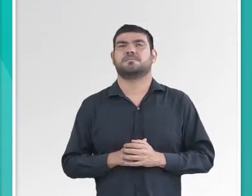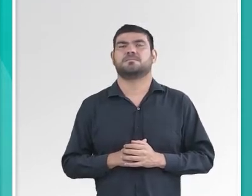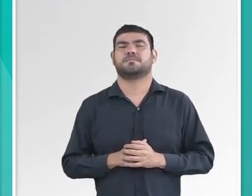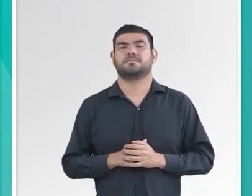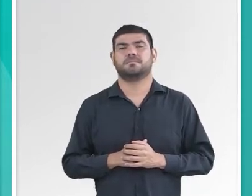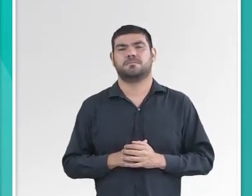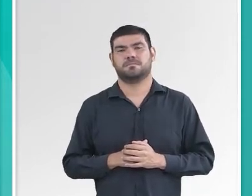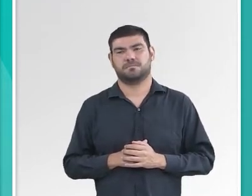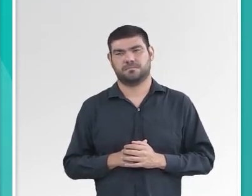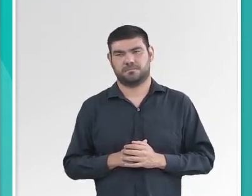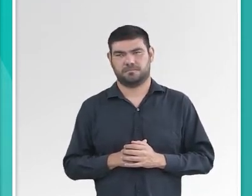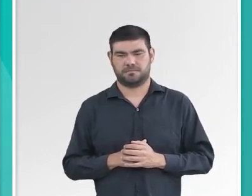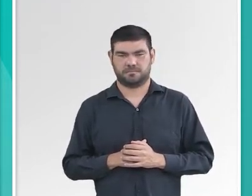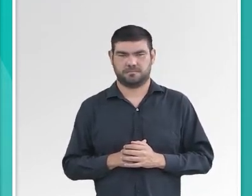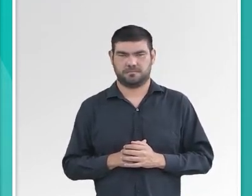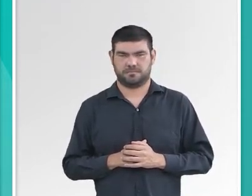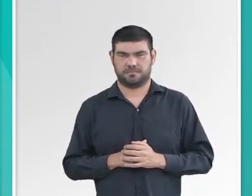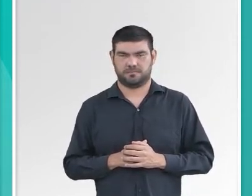populares,